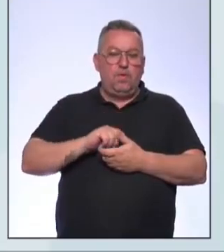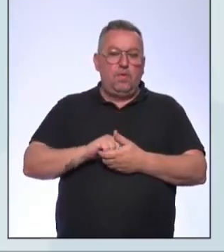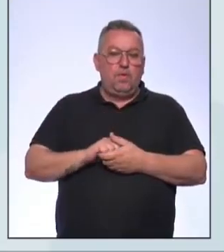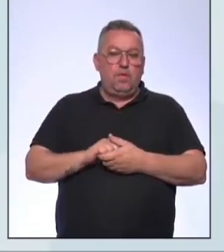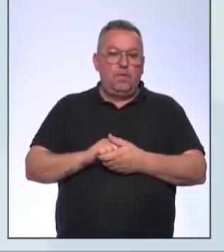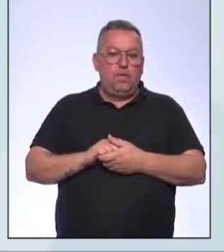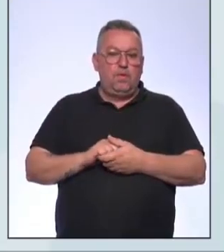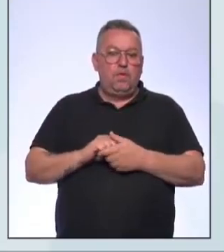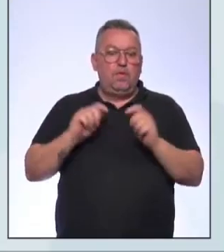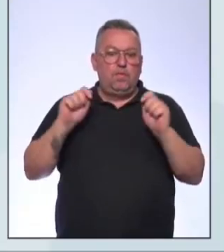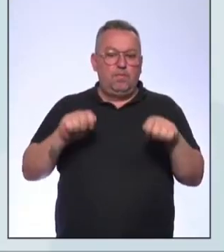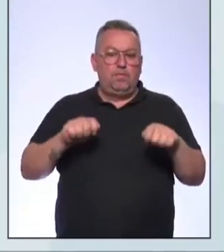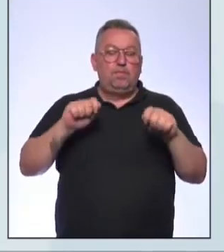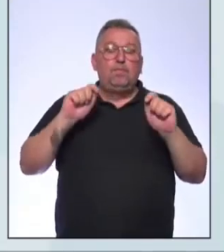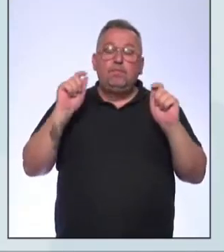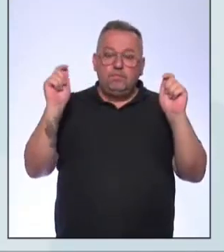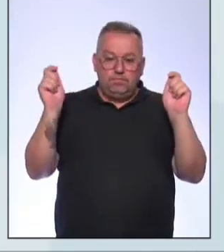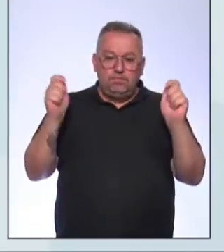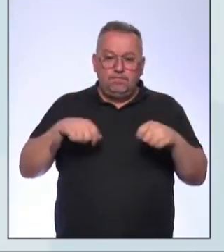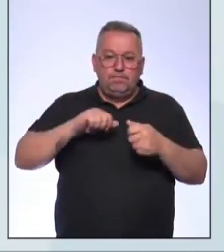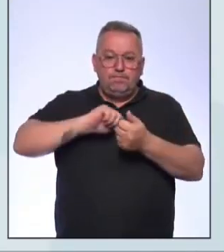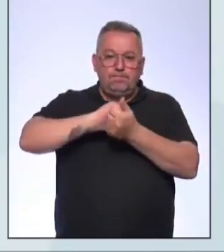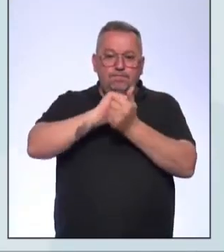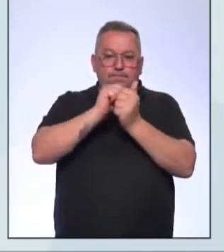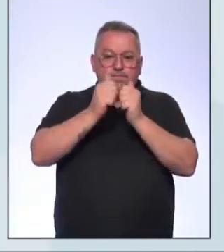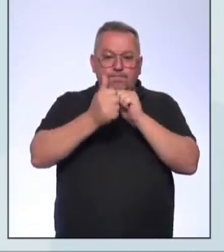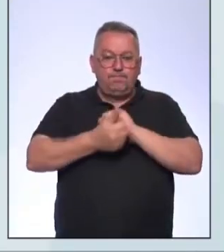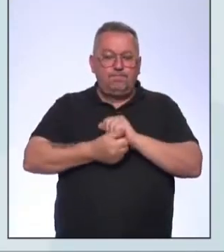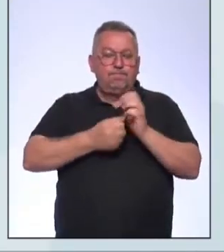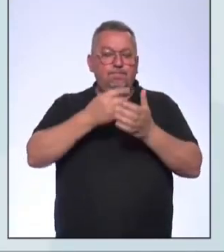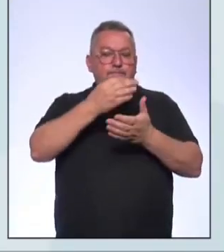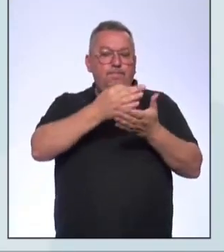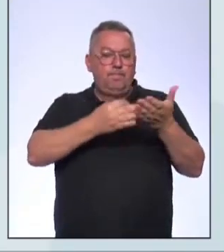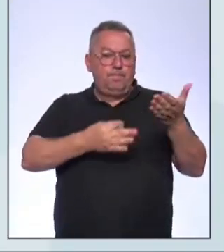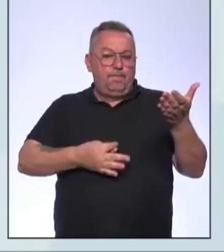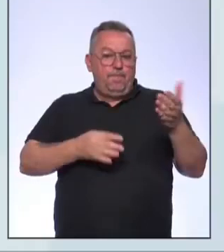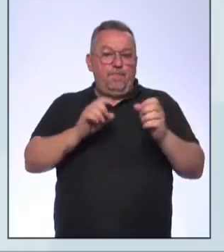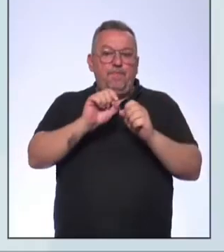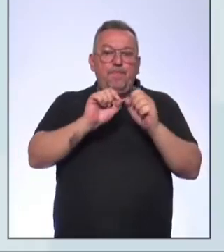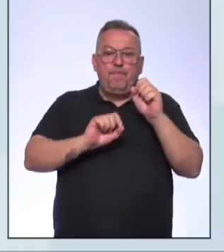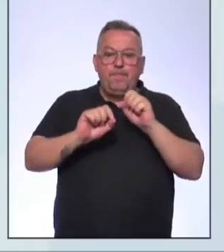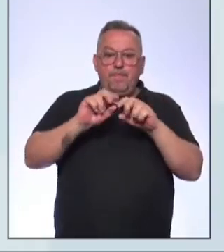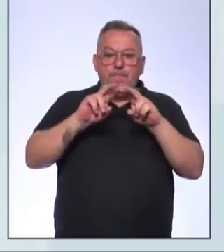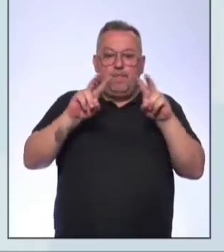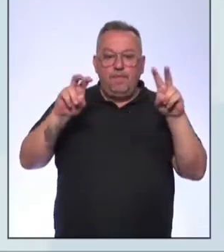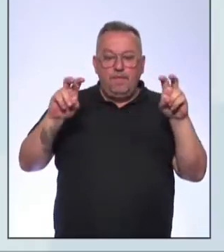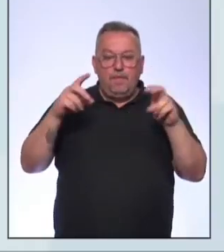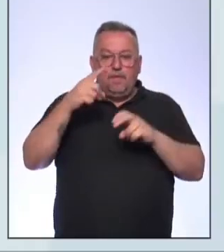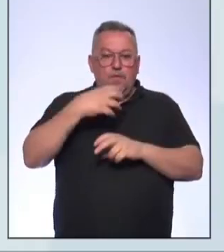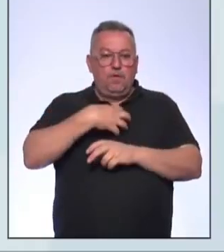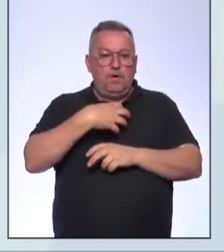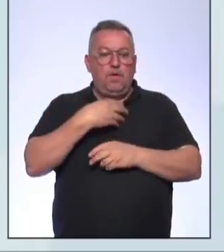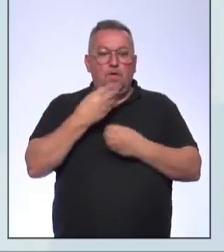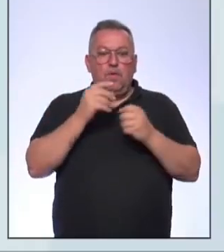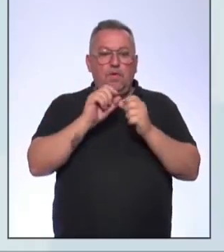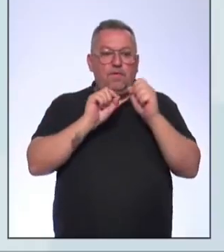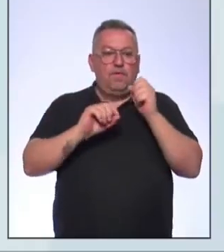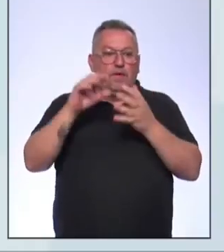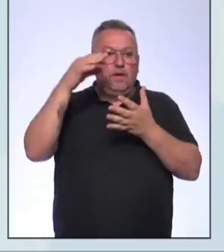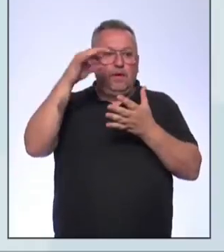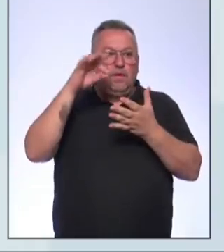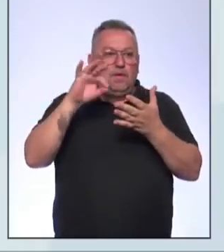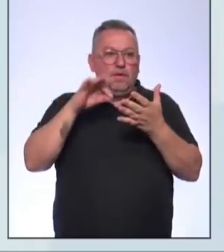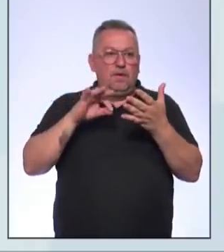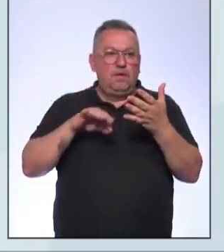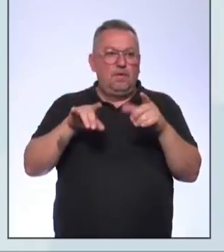vocês podem adaptar esse texto e aí vocês vão fazer as frases da sua forma. Como é que vocês vão fazer a correção